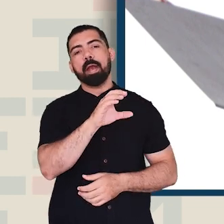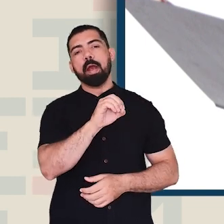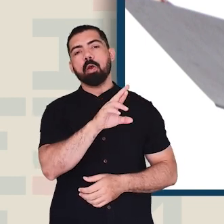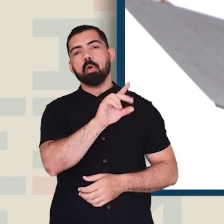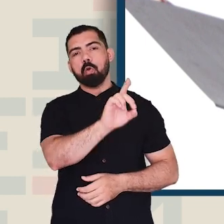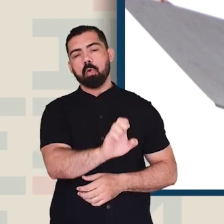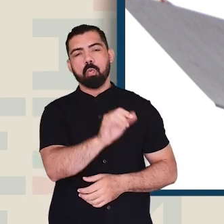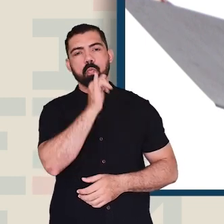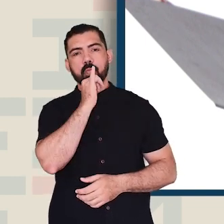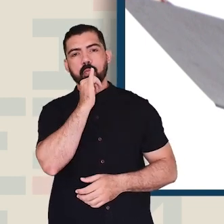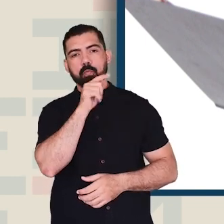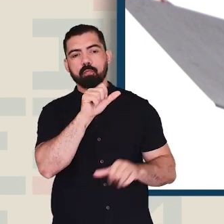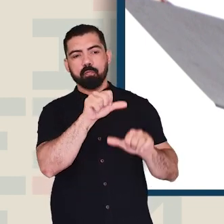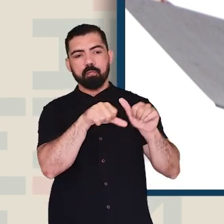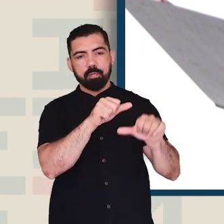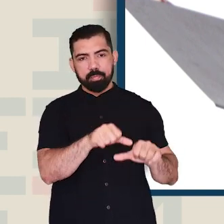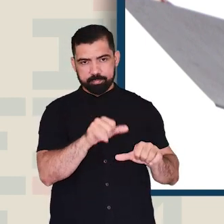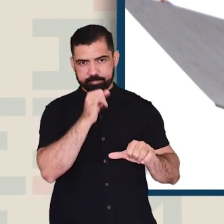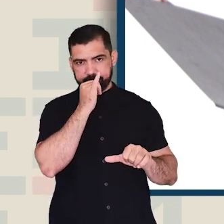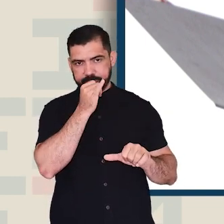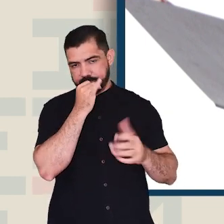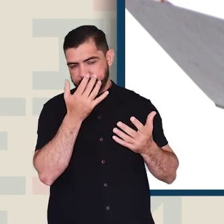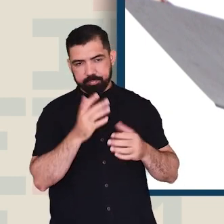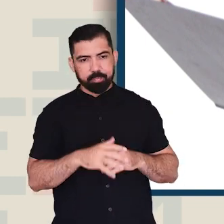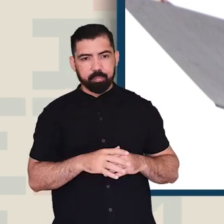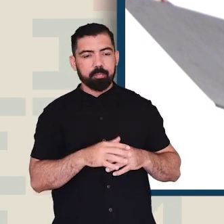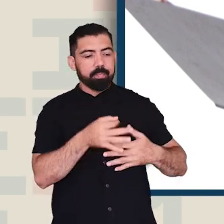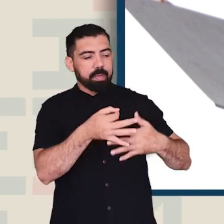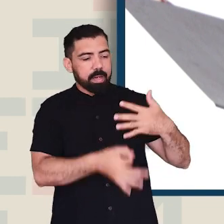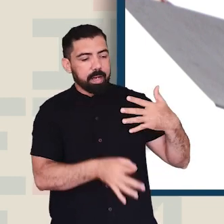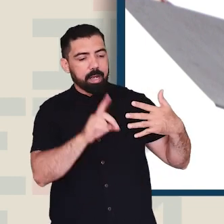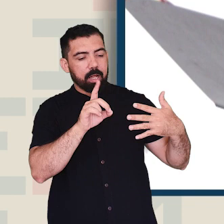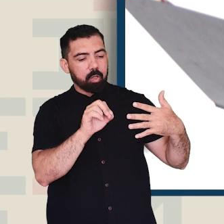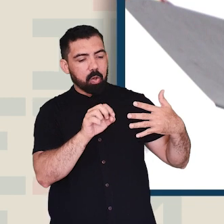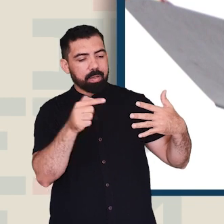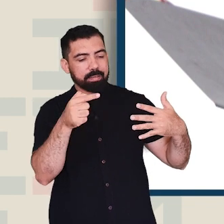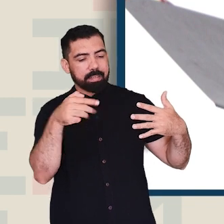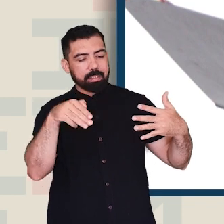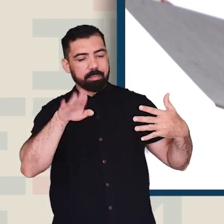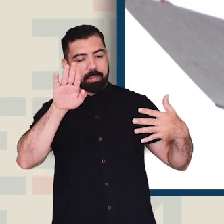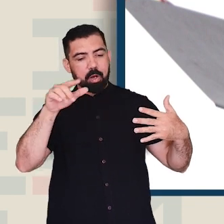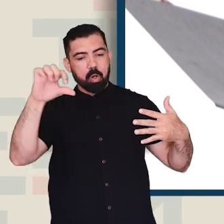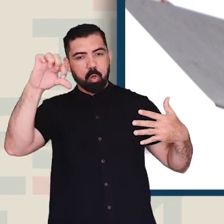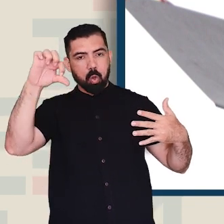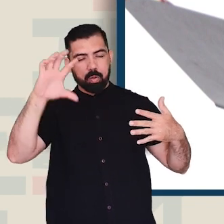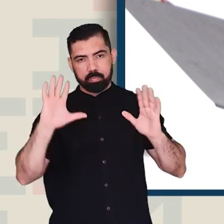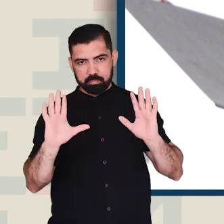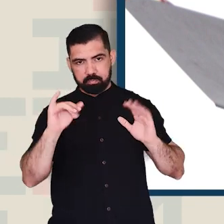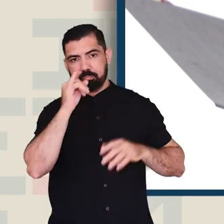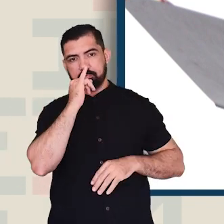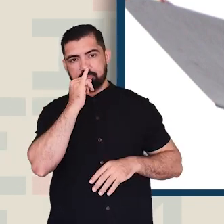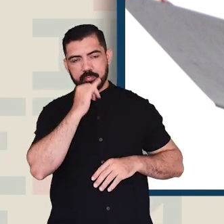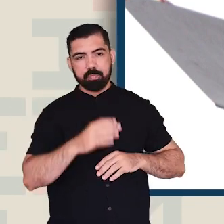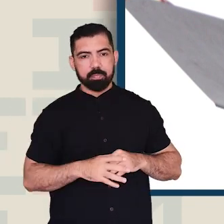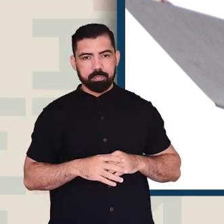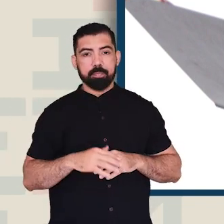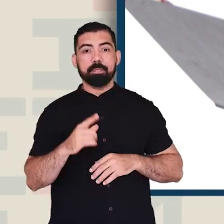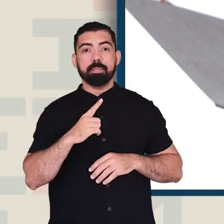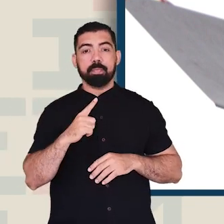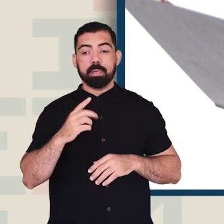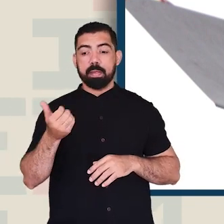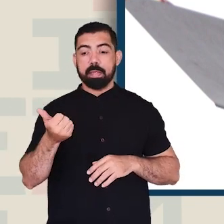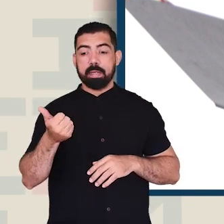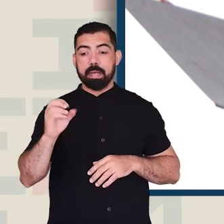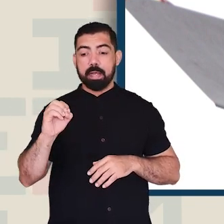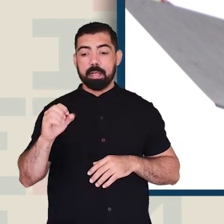com alterações, né? Sei lá, um dó com sétima maior, com nona e décima primeira aumentada,